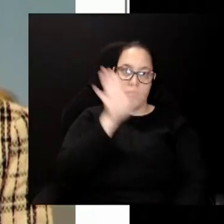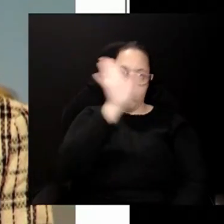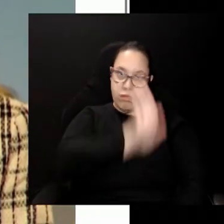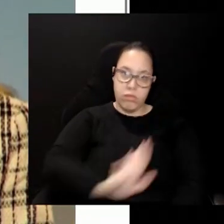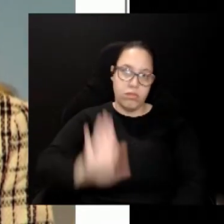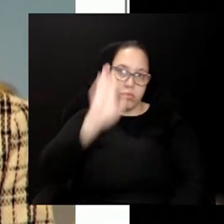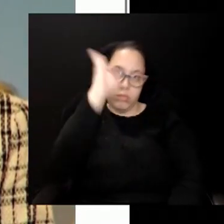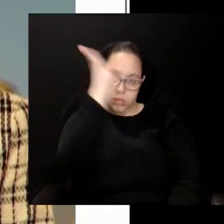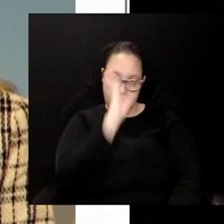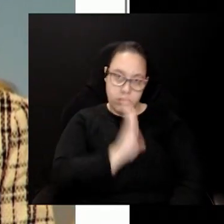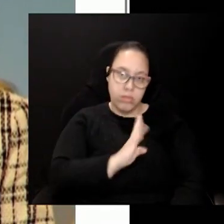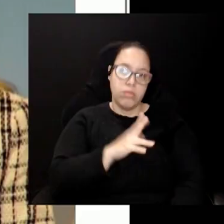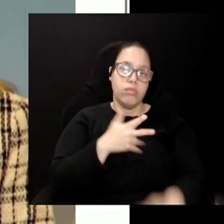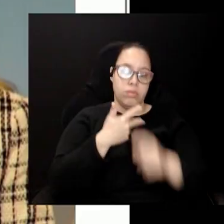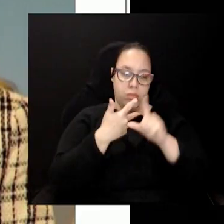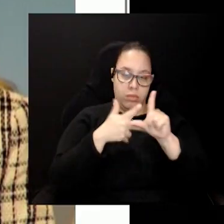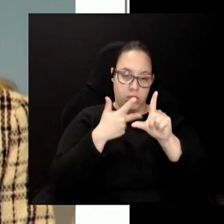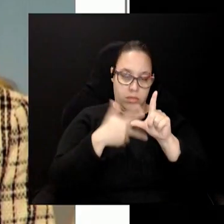que ficou com